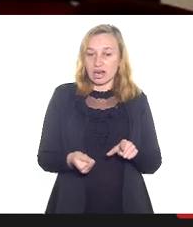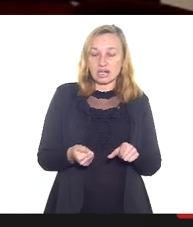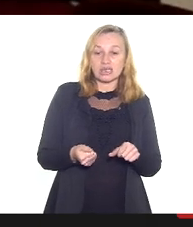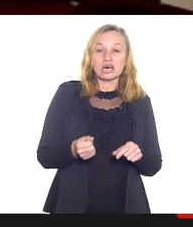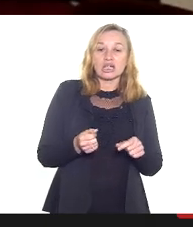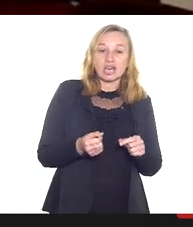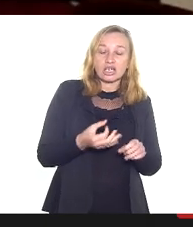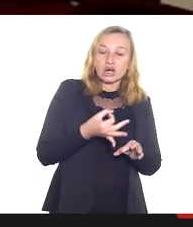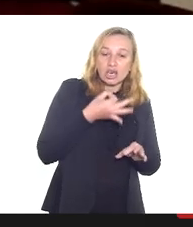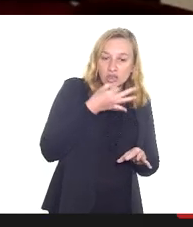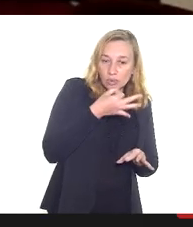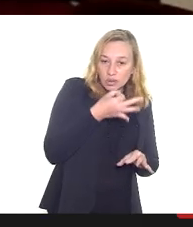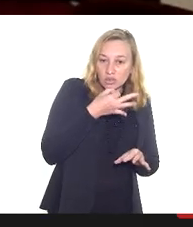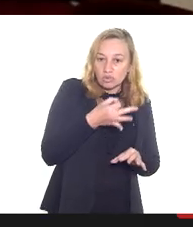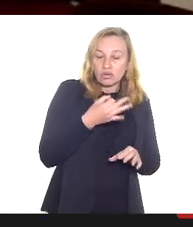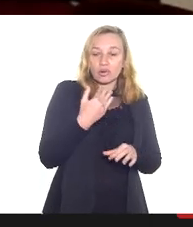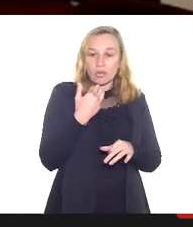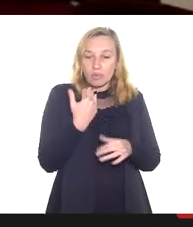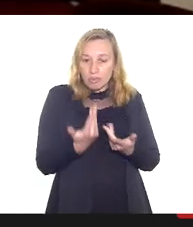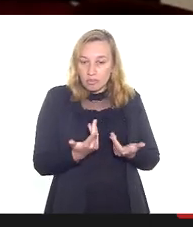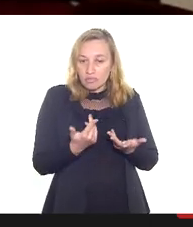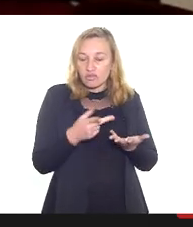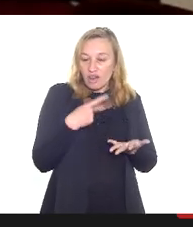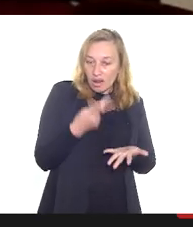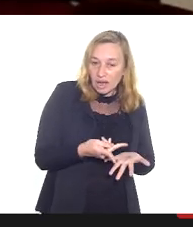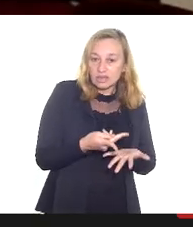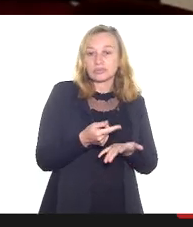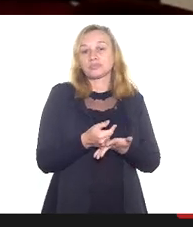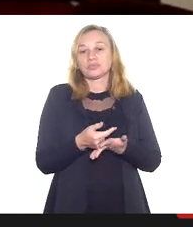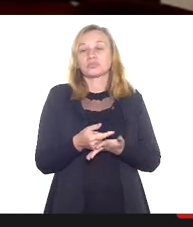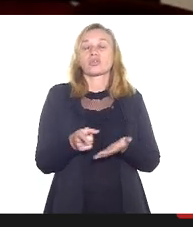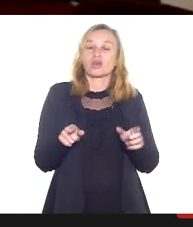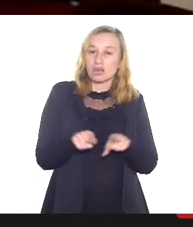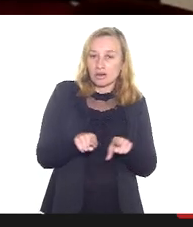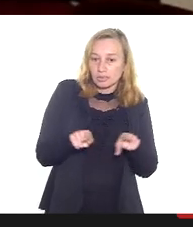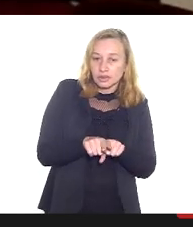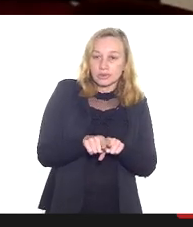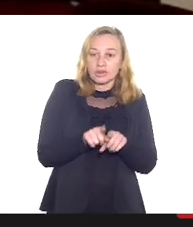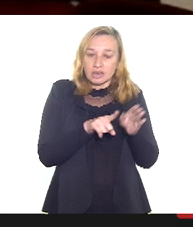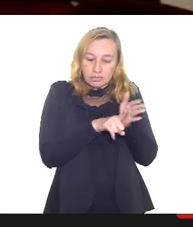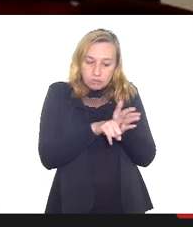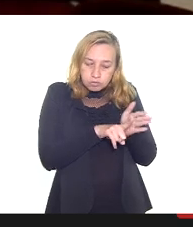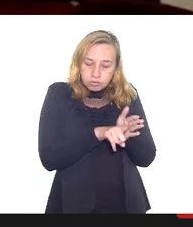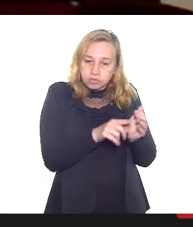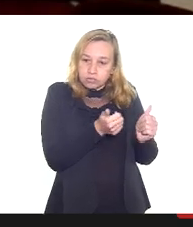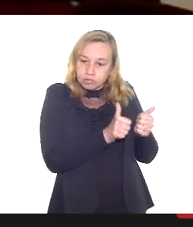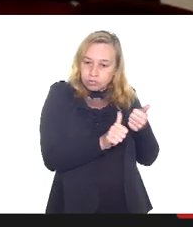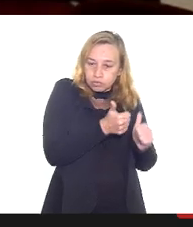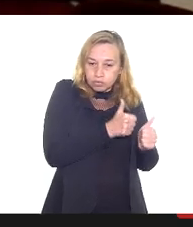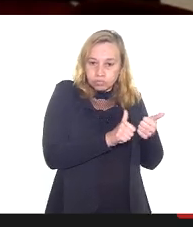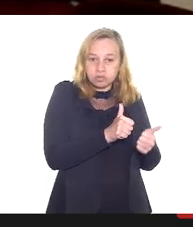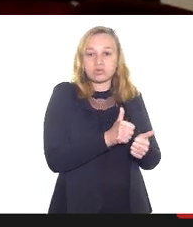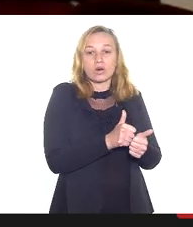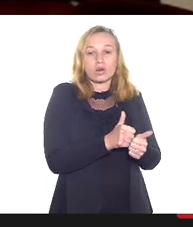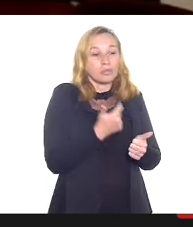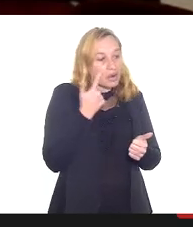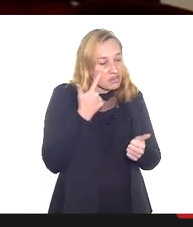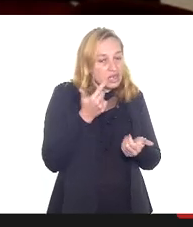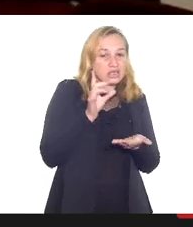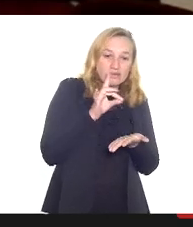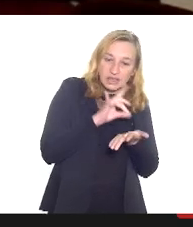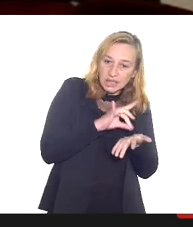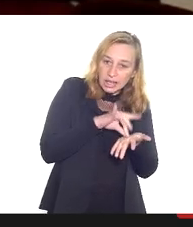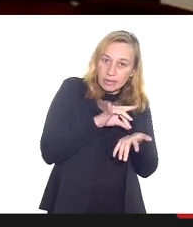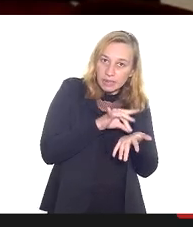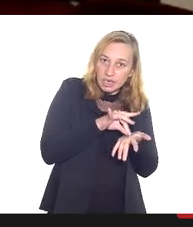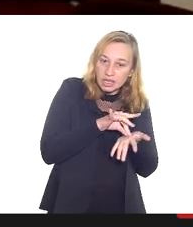aquelas possibilidades que foram dadas, né? Nós também faremos essa análise para que, se realmente